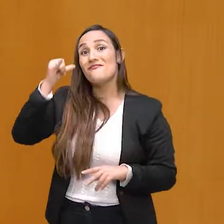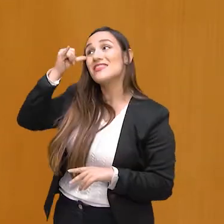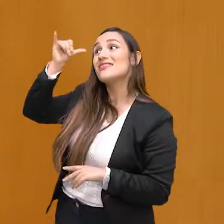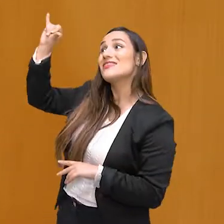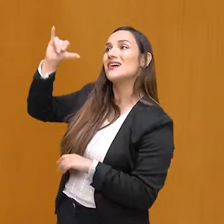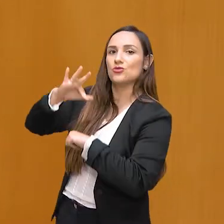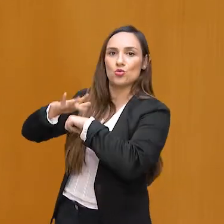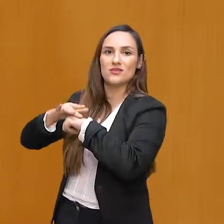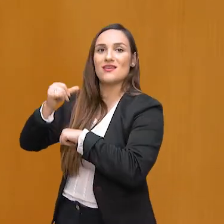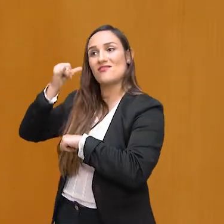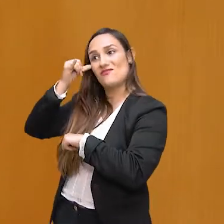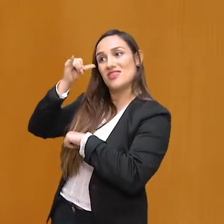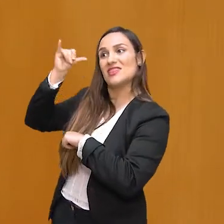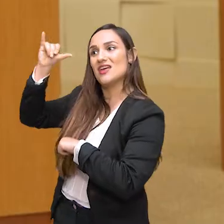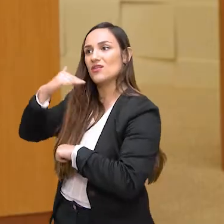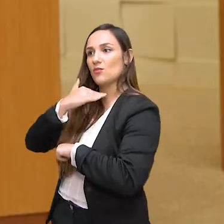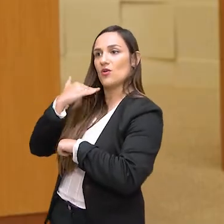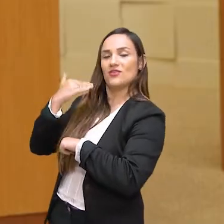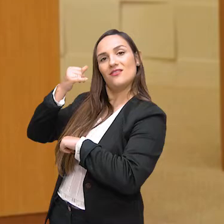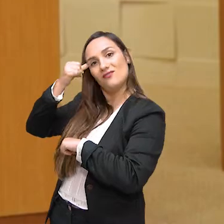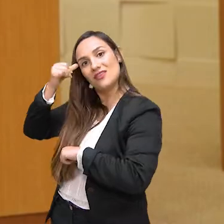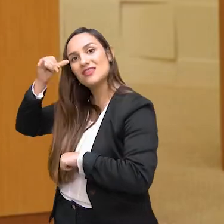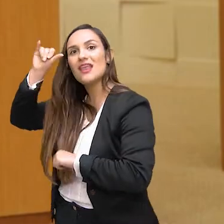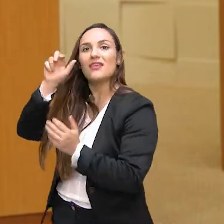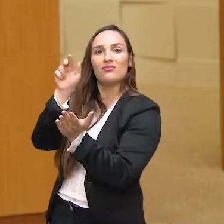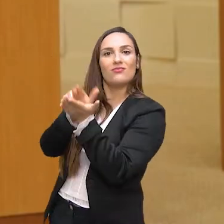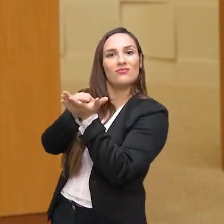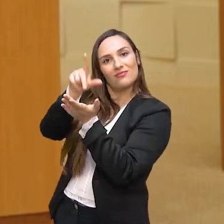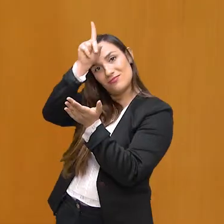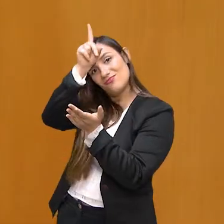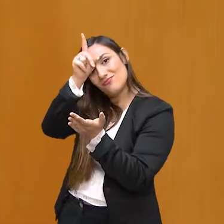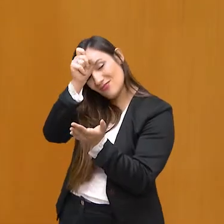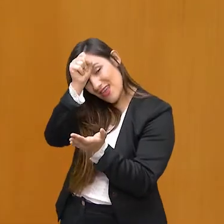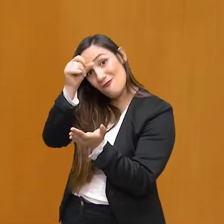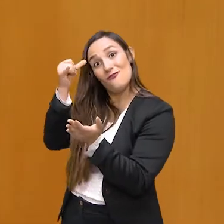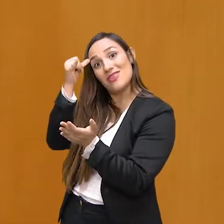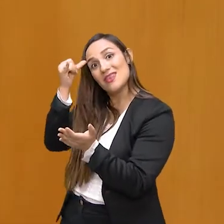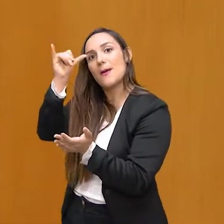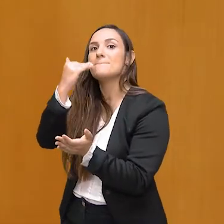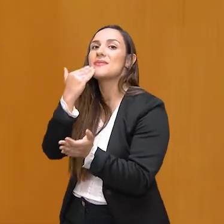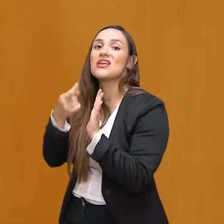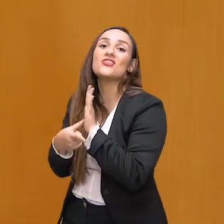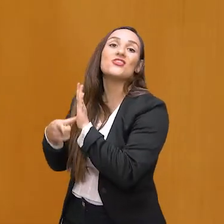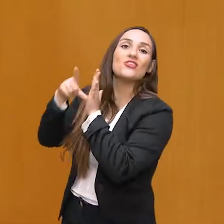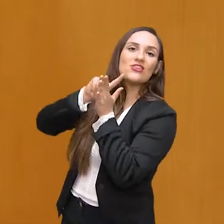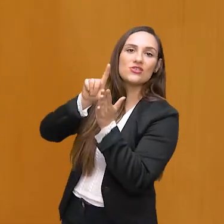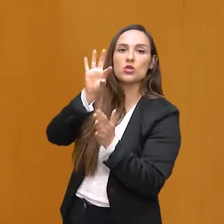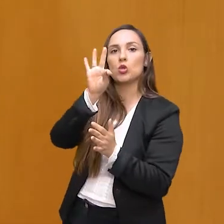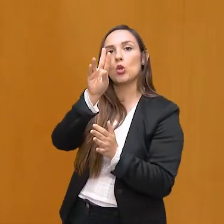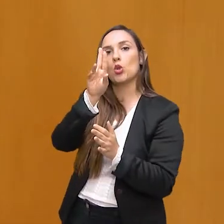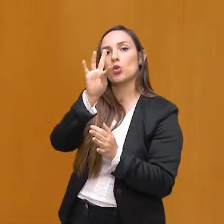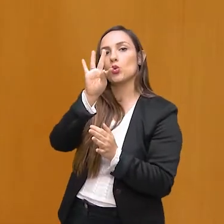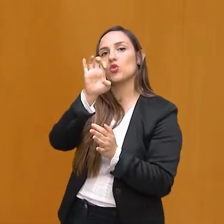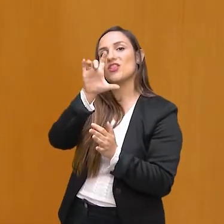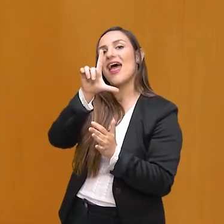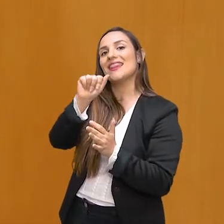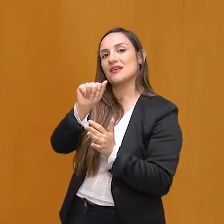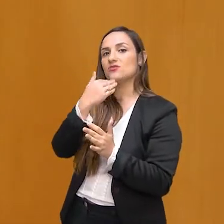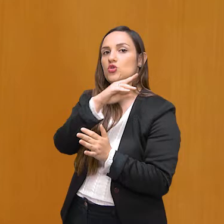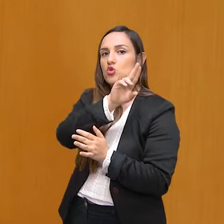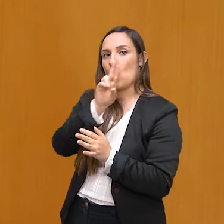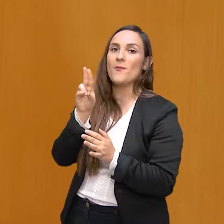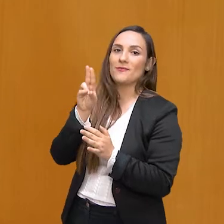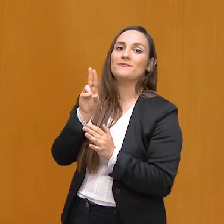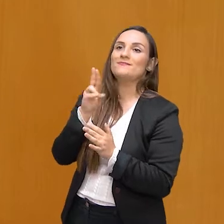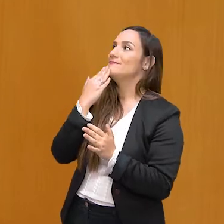justiça antes de terem o seu problema. Elas estão prevenindo uma doença, estão querendo se tratar, ou mesmo uma internação,